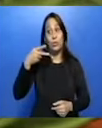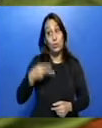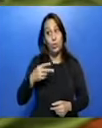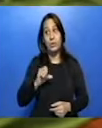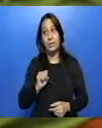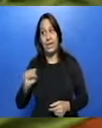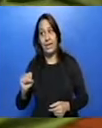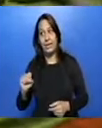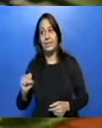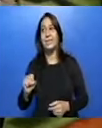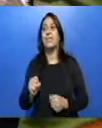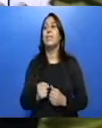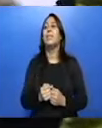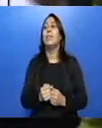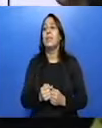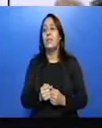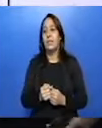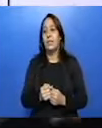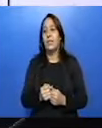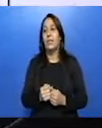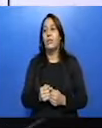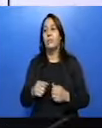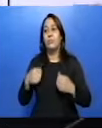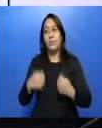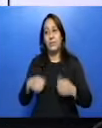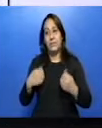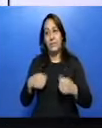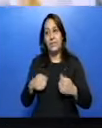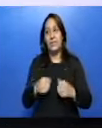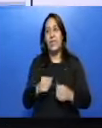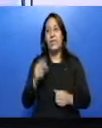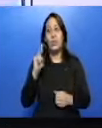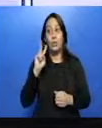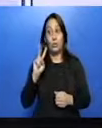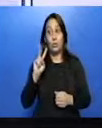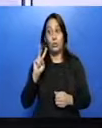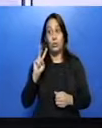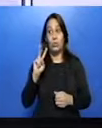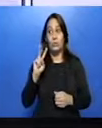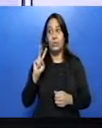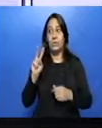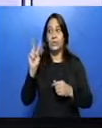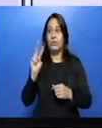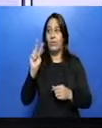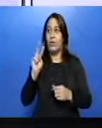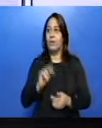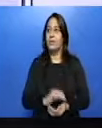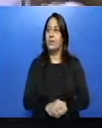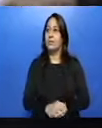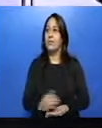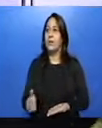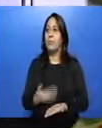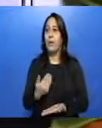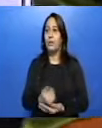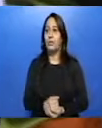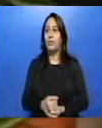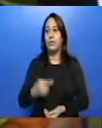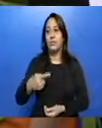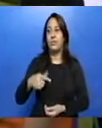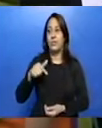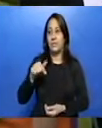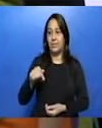ser vogais. Vamos ver qual que é a regra. Sigamos. Página 17.